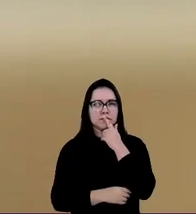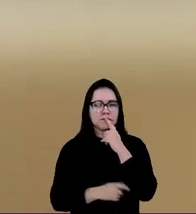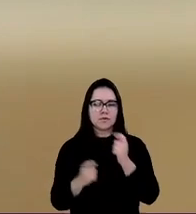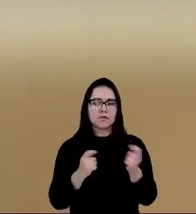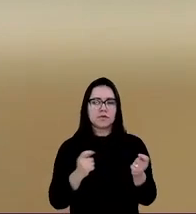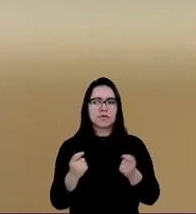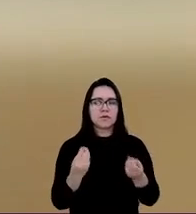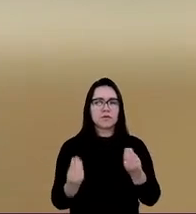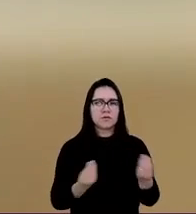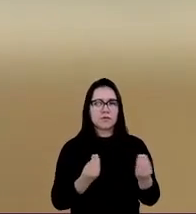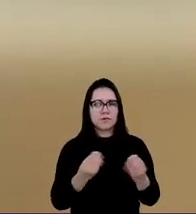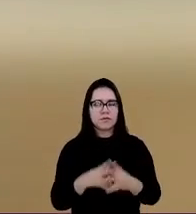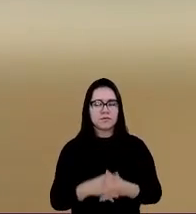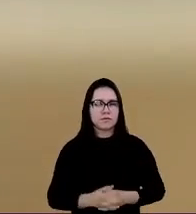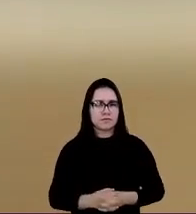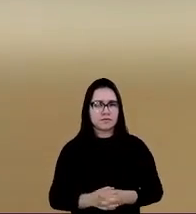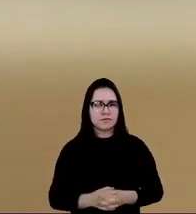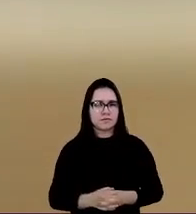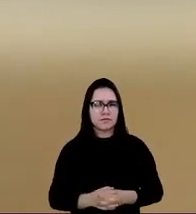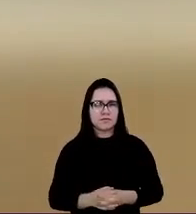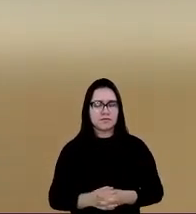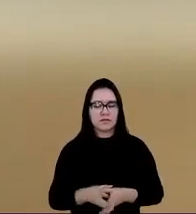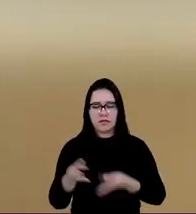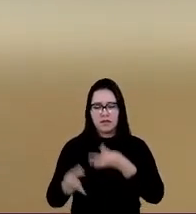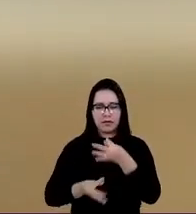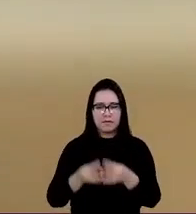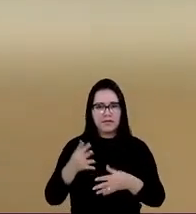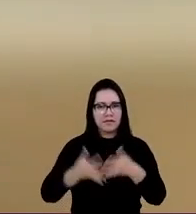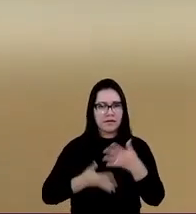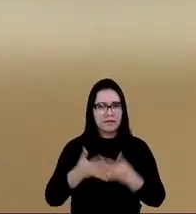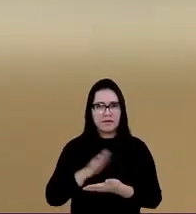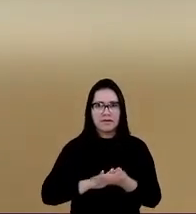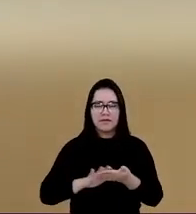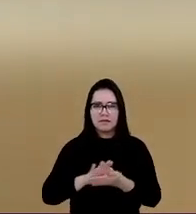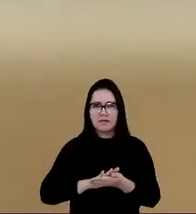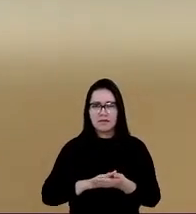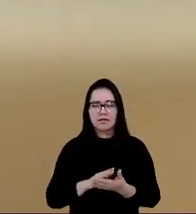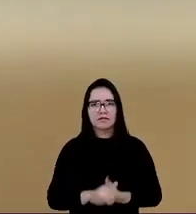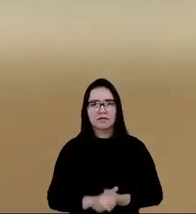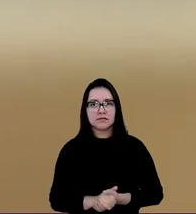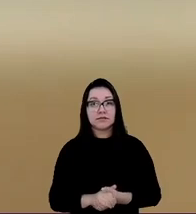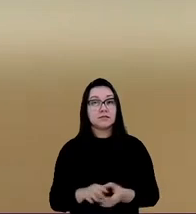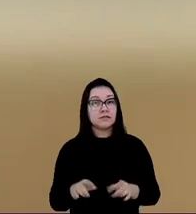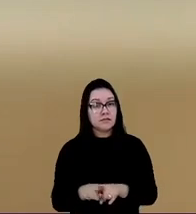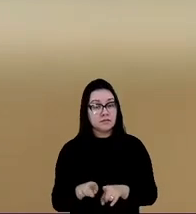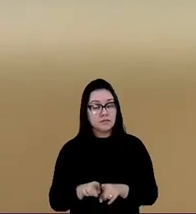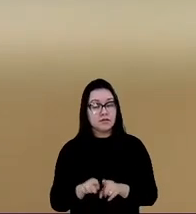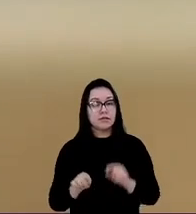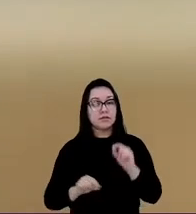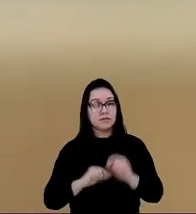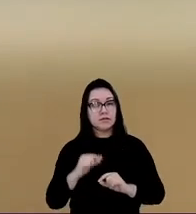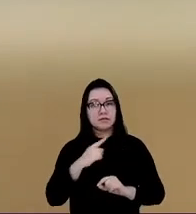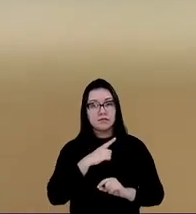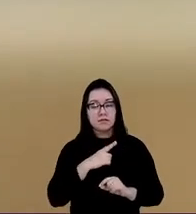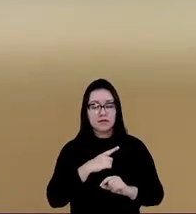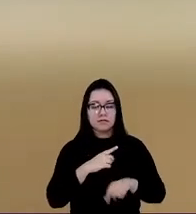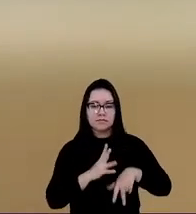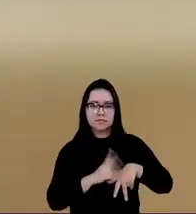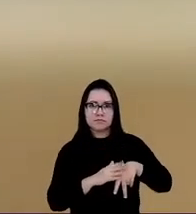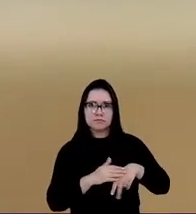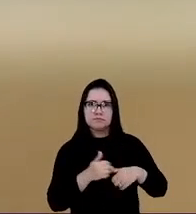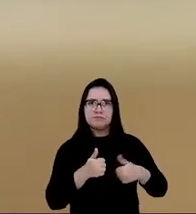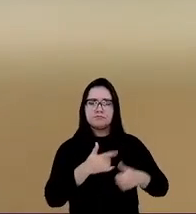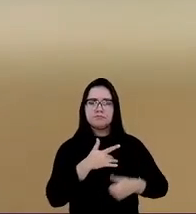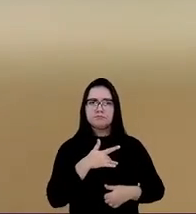controlada, sem terapias que atrapalhem a coleta, e que ainda eu mantenha esse paciente bem por 4 a